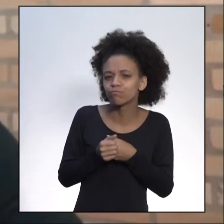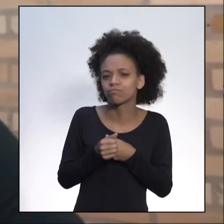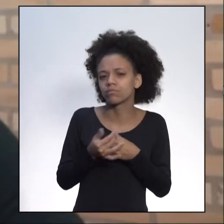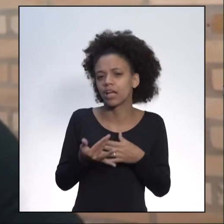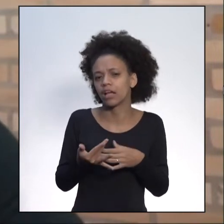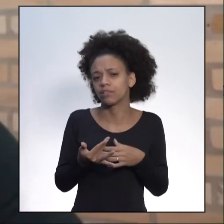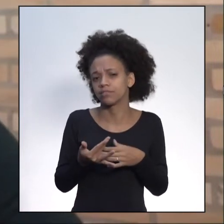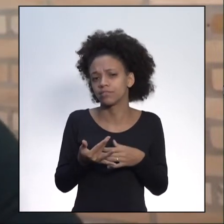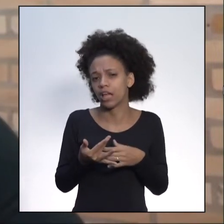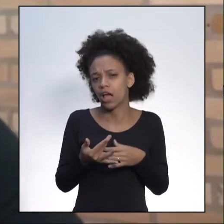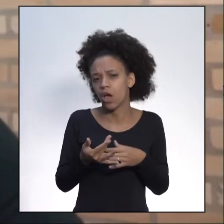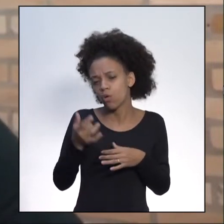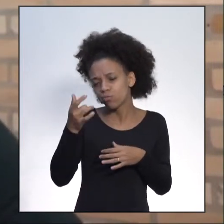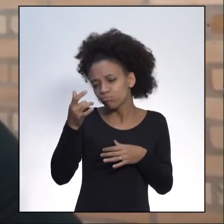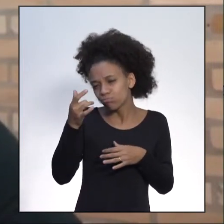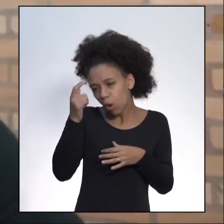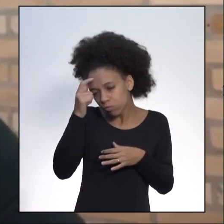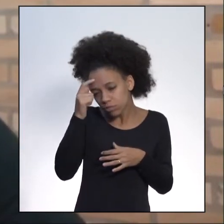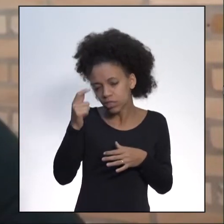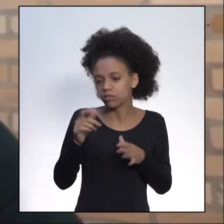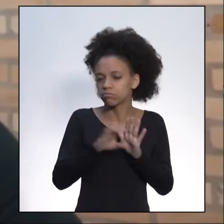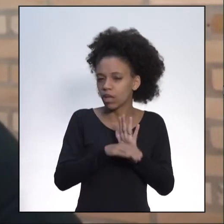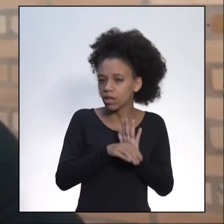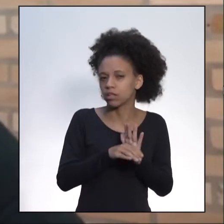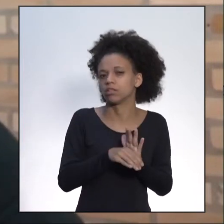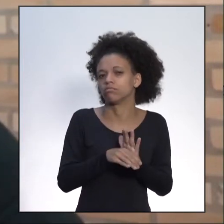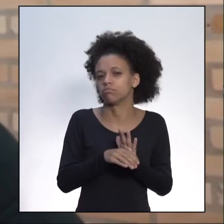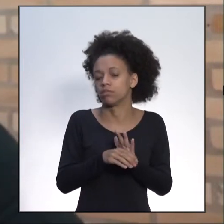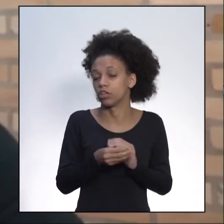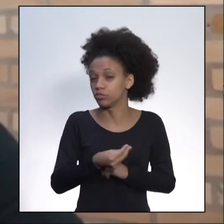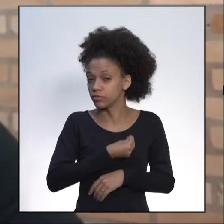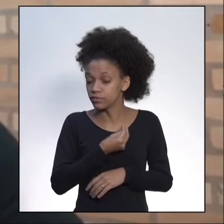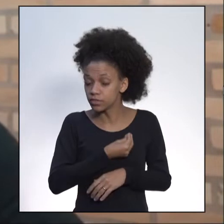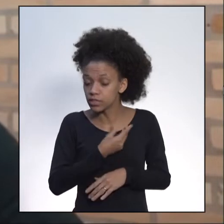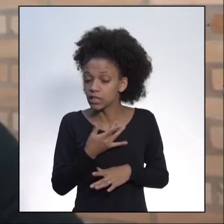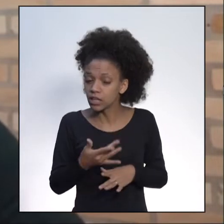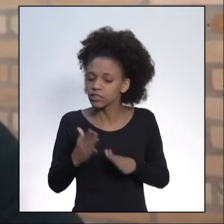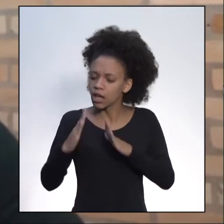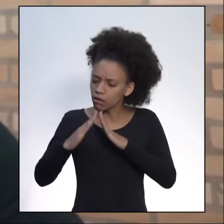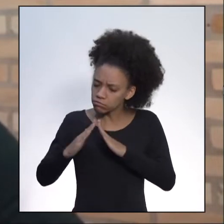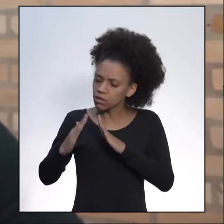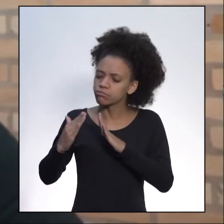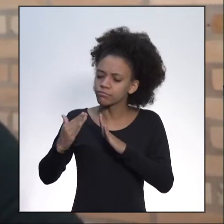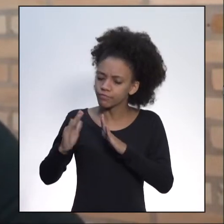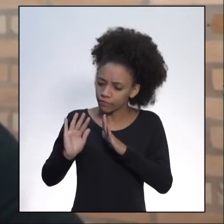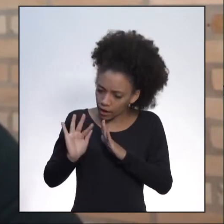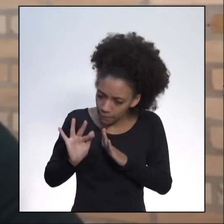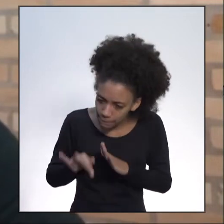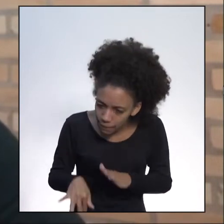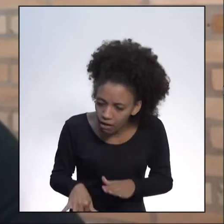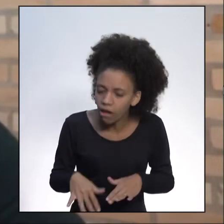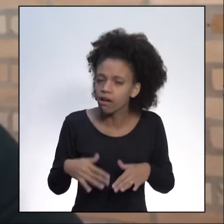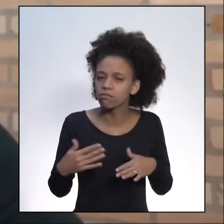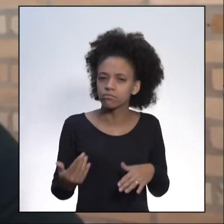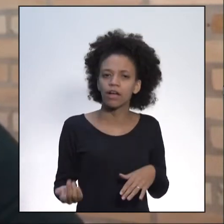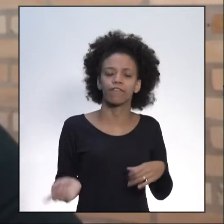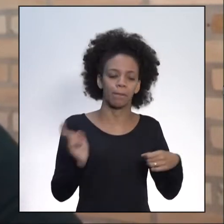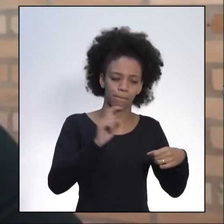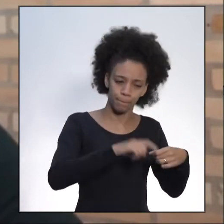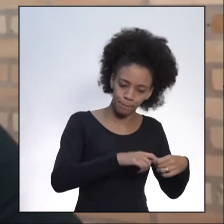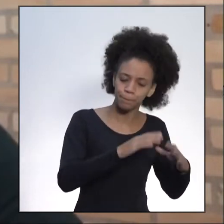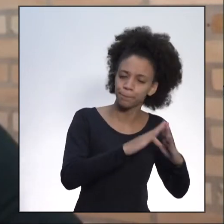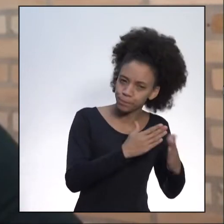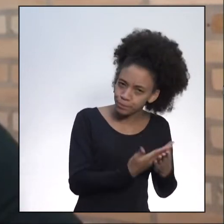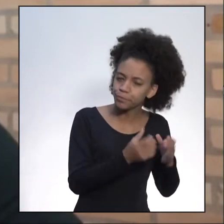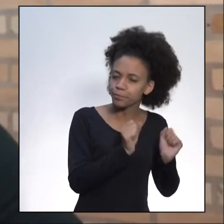de um sentido de vida, né, que isso é uma fase que vai passar, né? As crianças, as menores, elas têm muita dificuldade, inclusive, de conseguir compreender